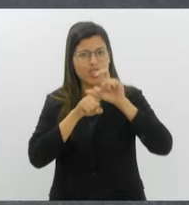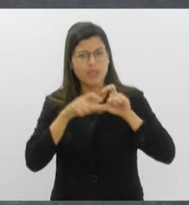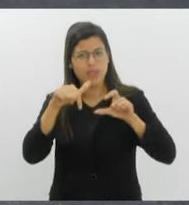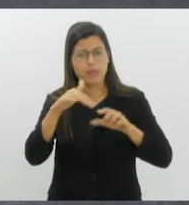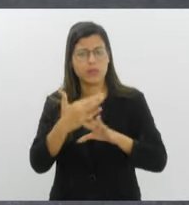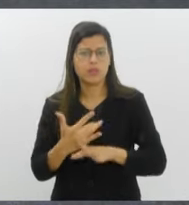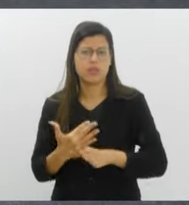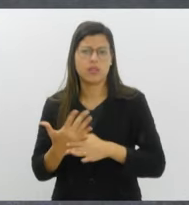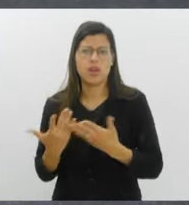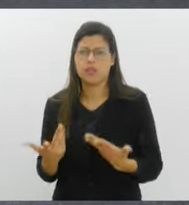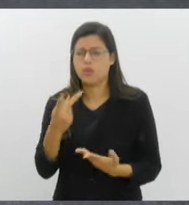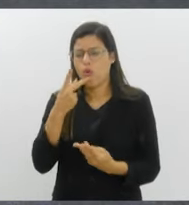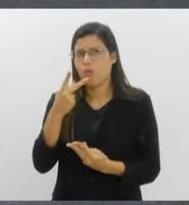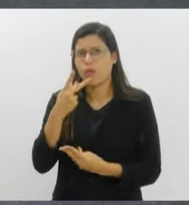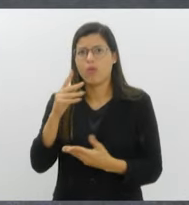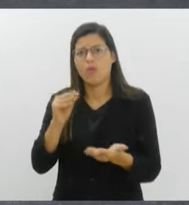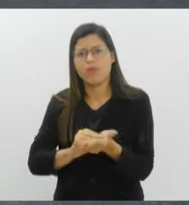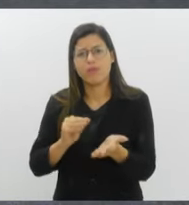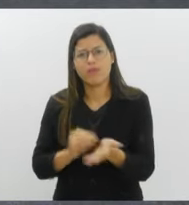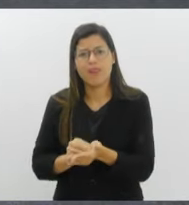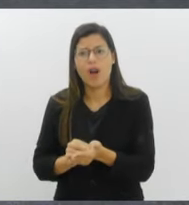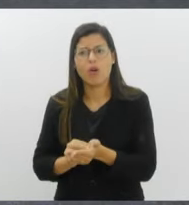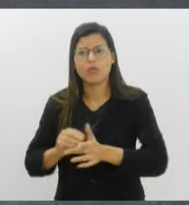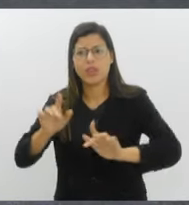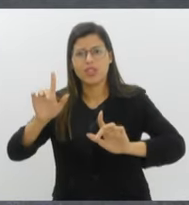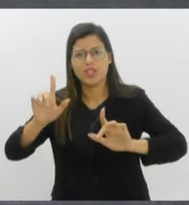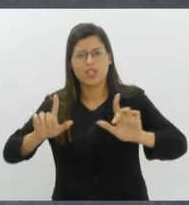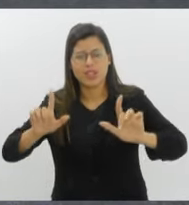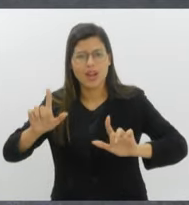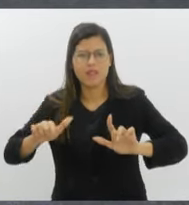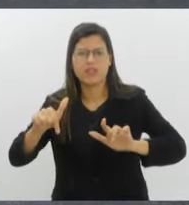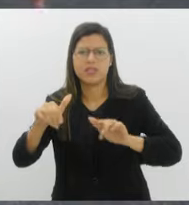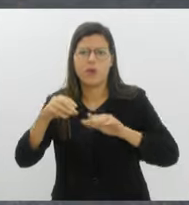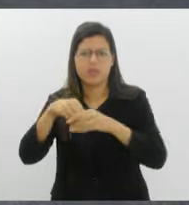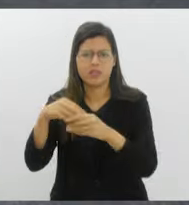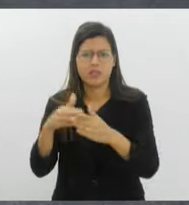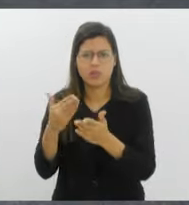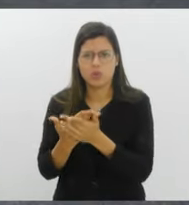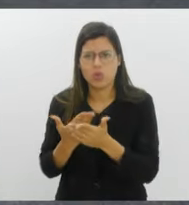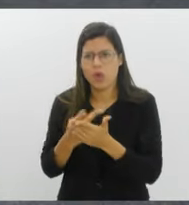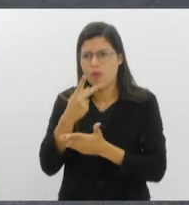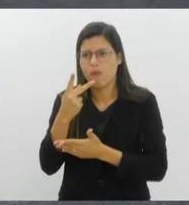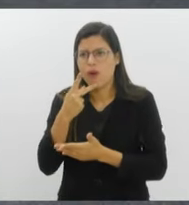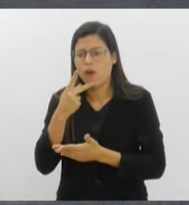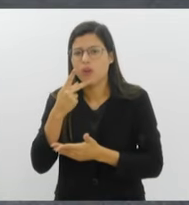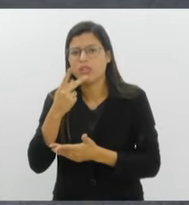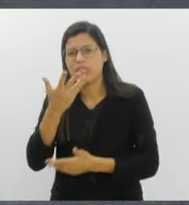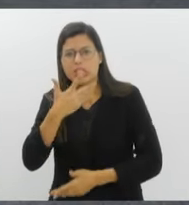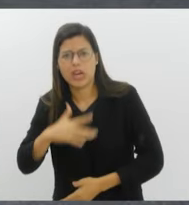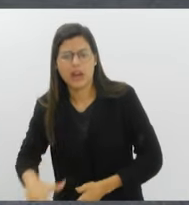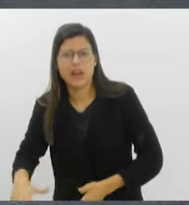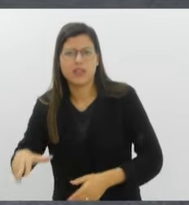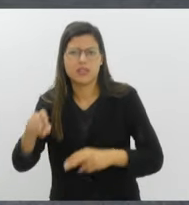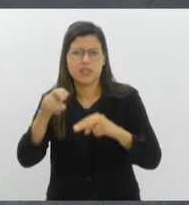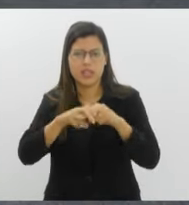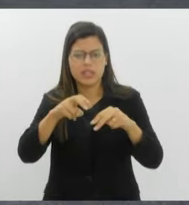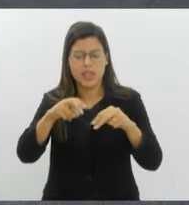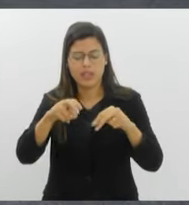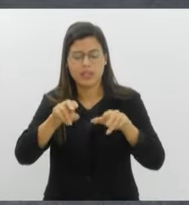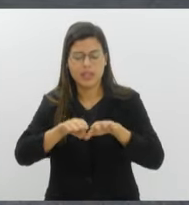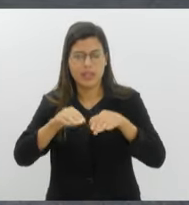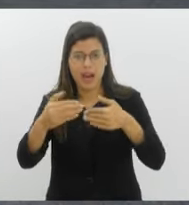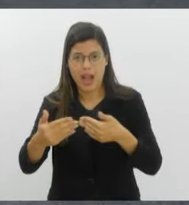cidade. Ele não falou da falta de monitores nas escolas, ele não falou das crianças sentadas em caixote. Ele não falou dos